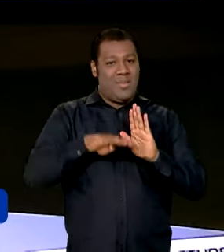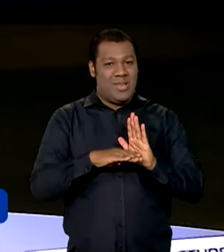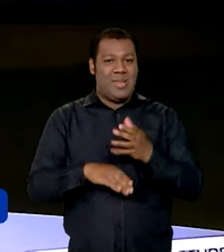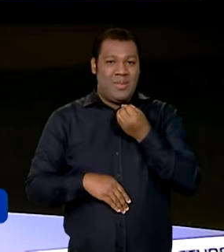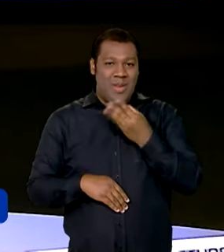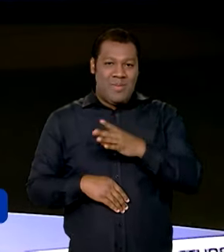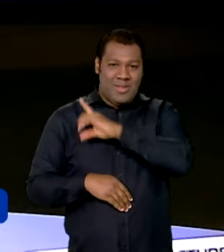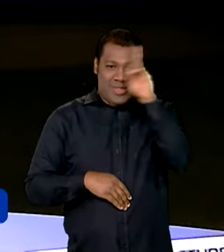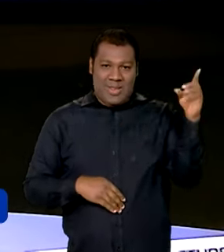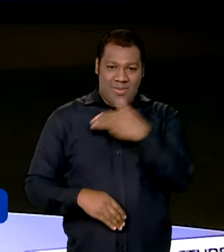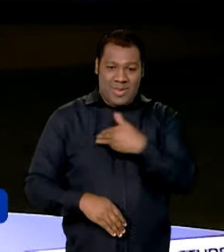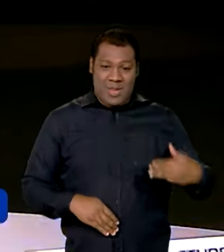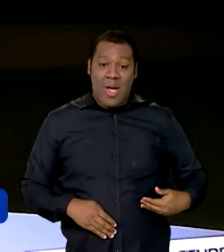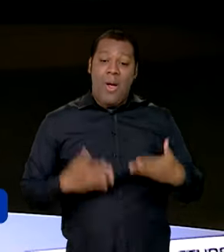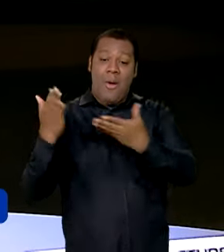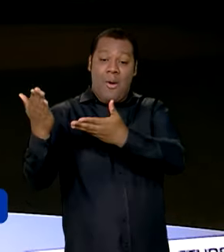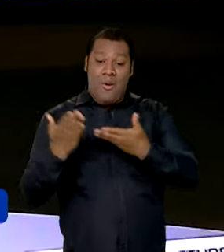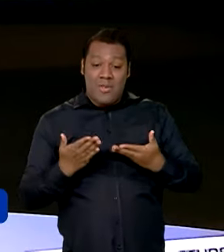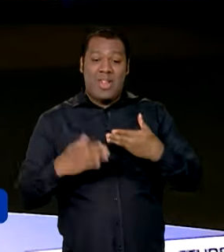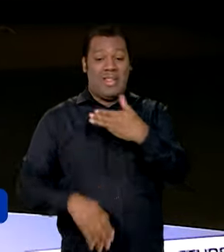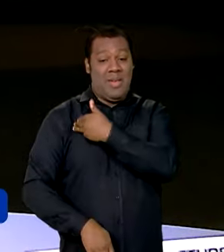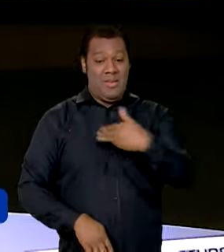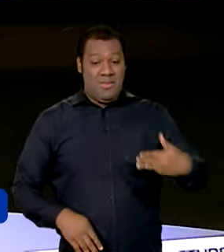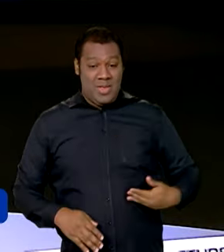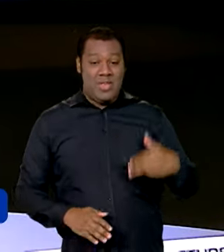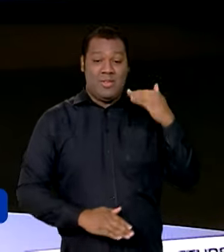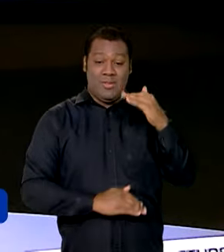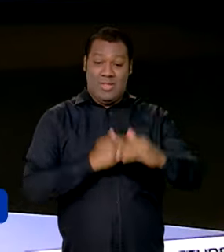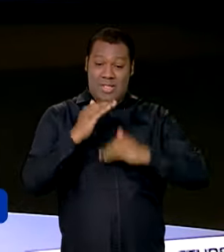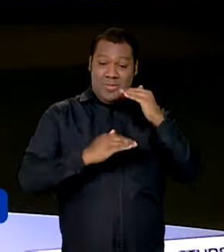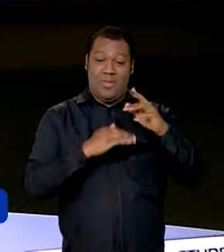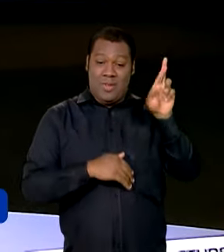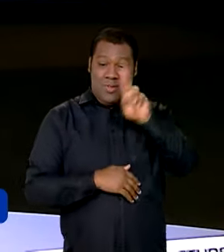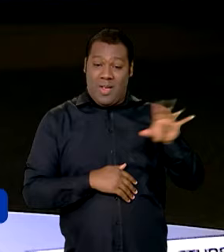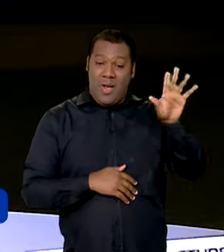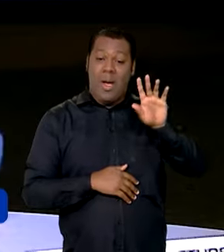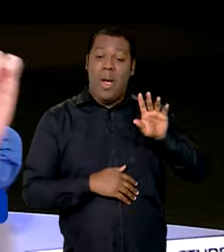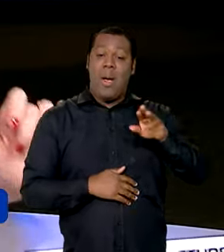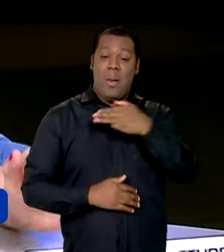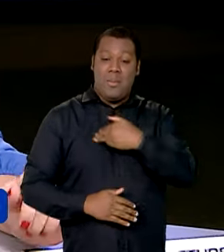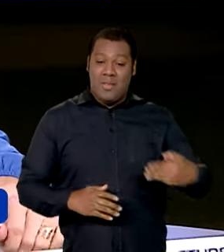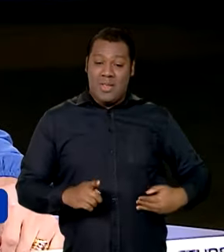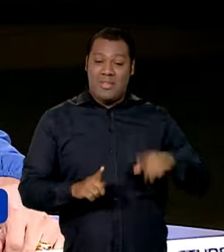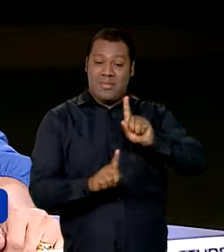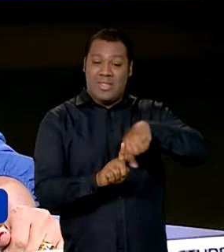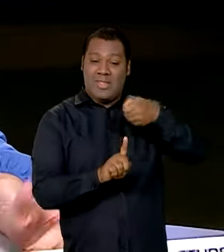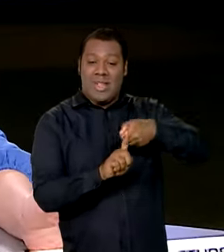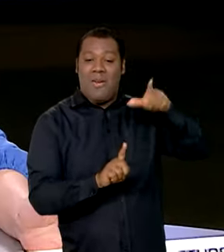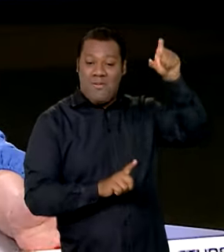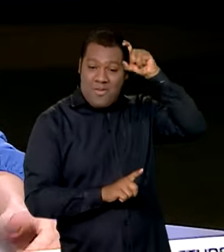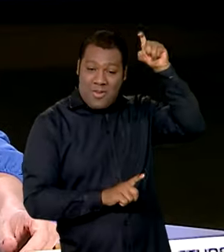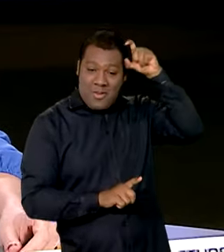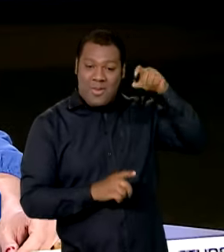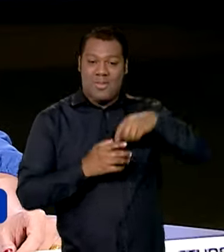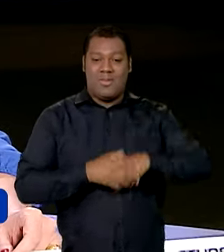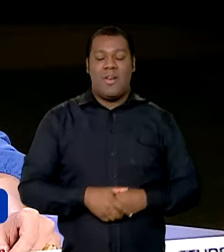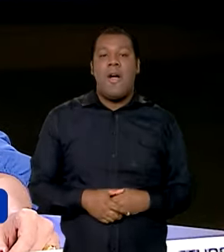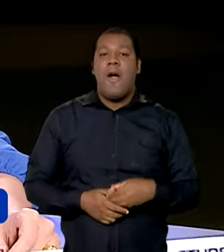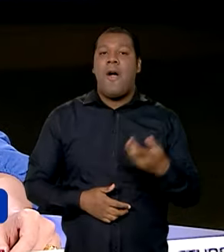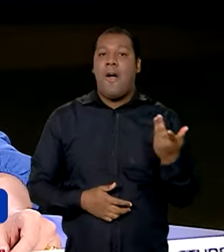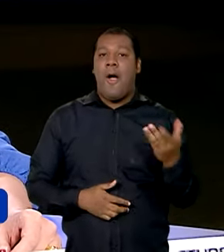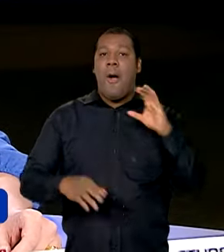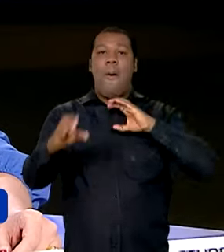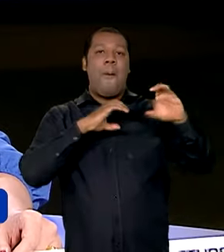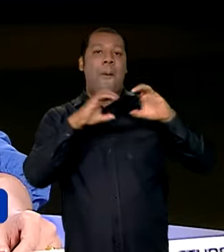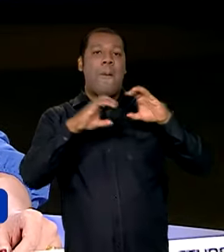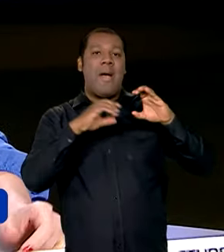hoje recebe o ministro da integração e desenvolvimento Regional valdeis Gois Ministro vamos começar a viajar o país Então